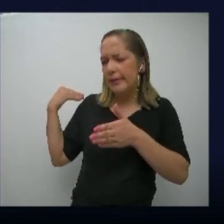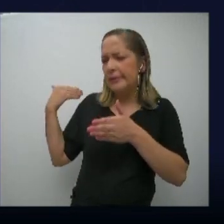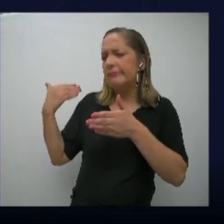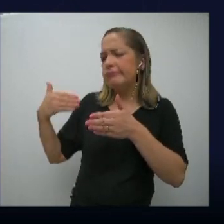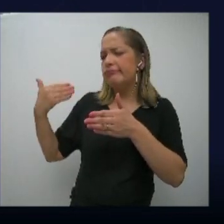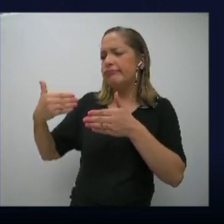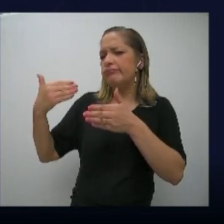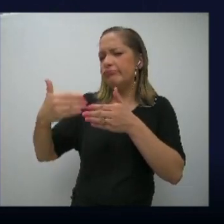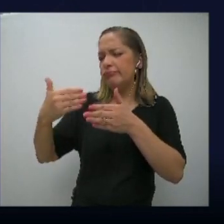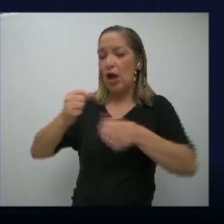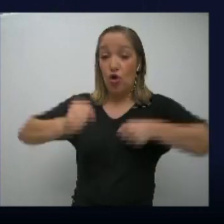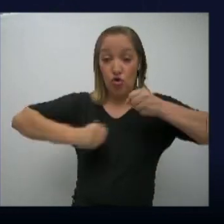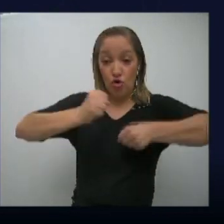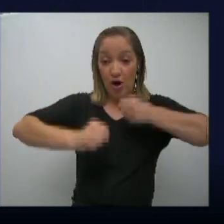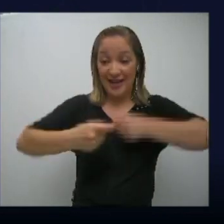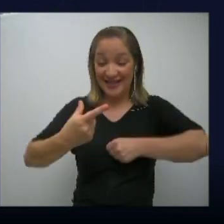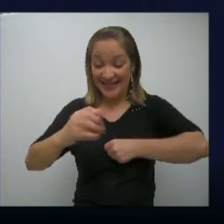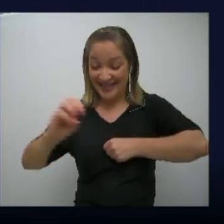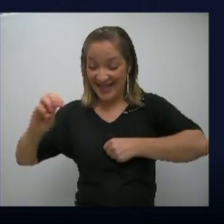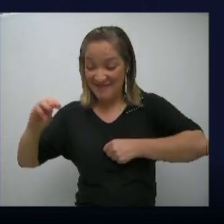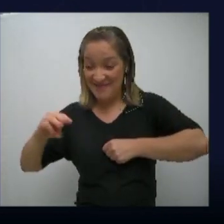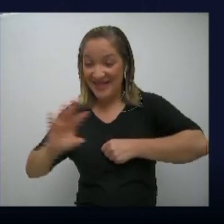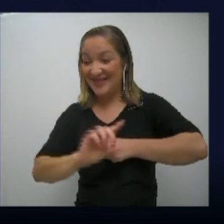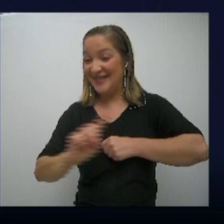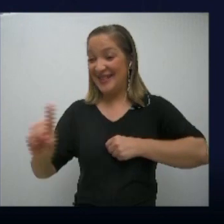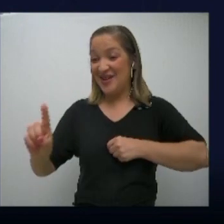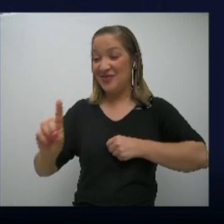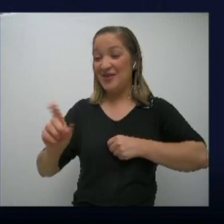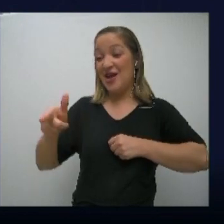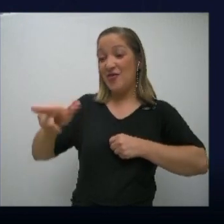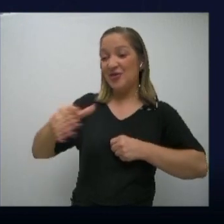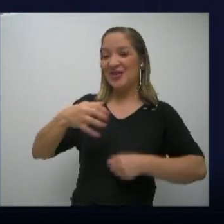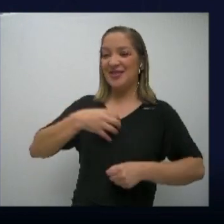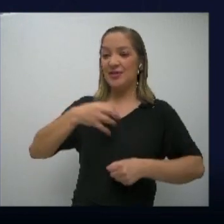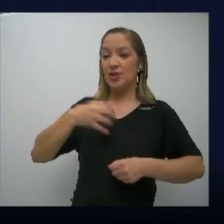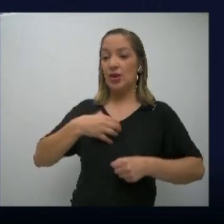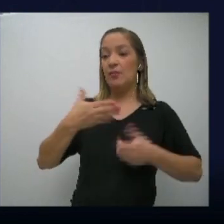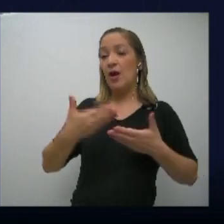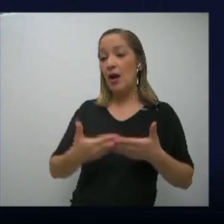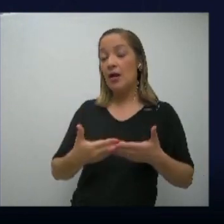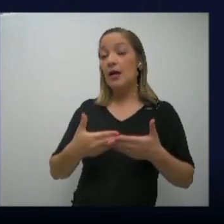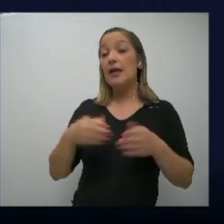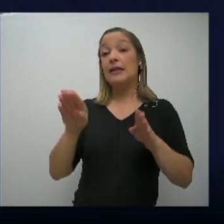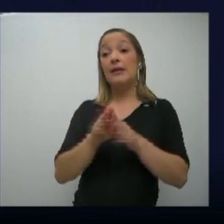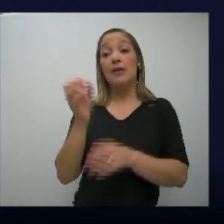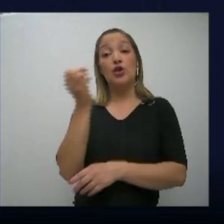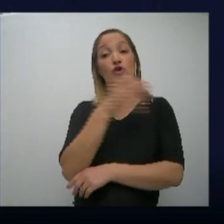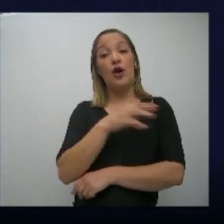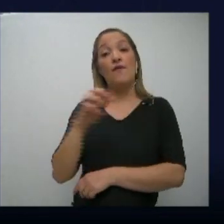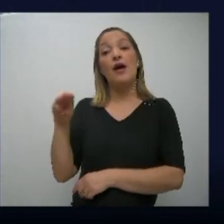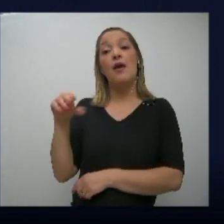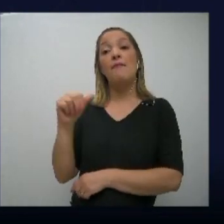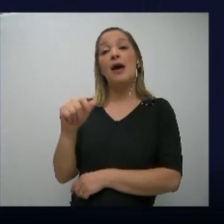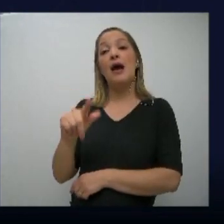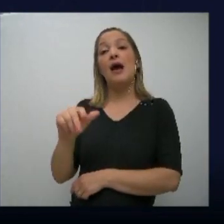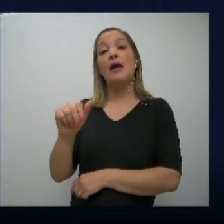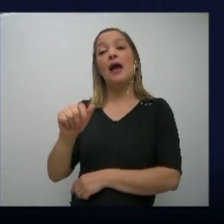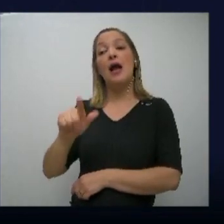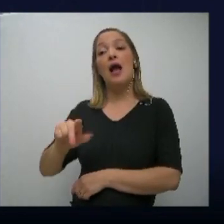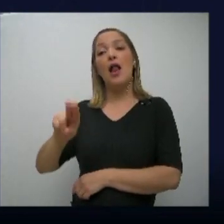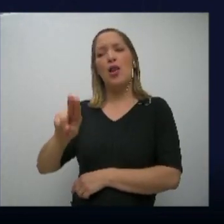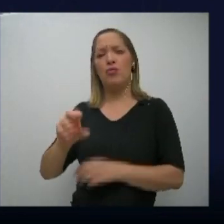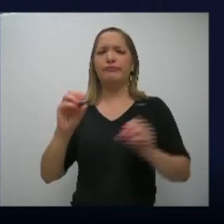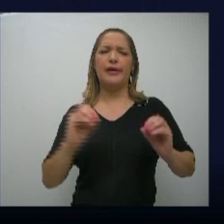maratona é uma corrida de 100 metros Isso é uma outra maratona e as três novas magalus o diria que é iFood